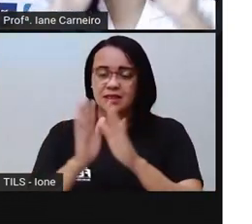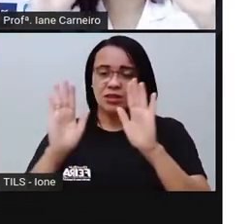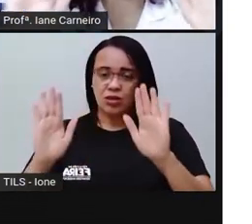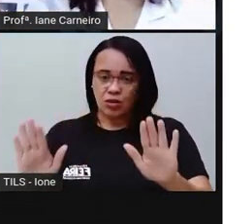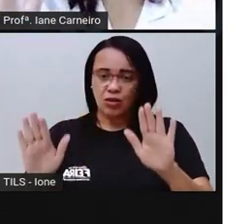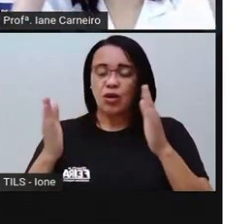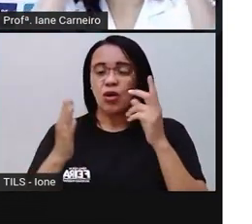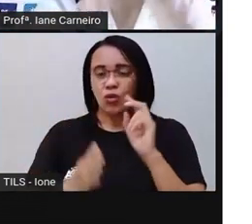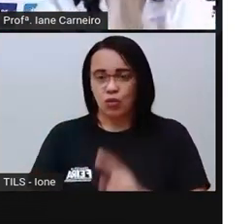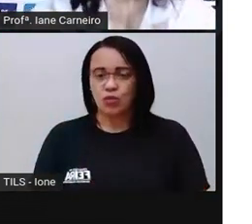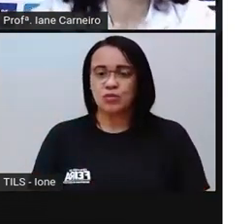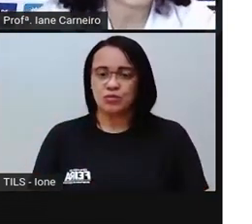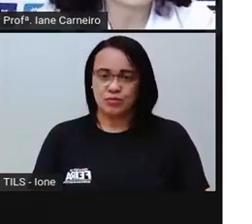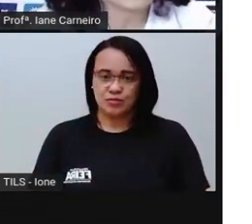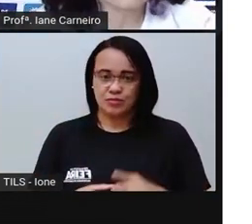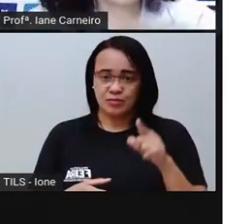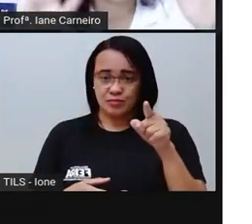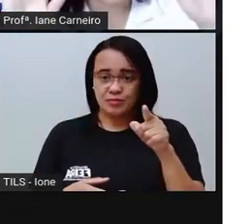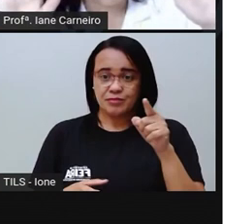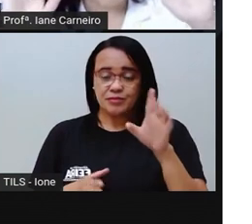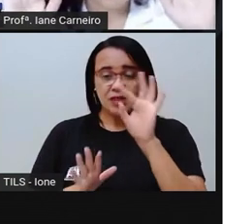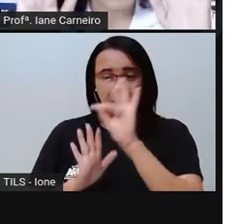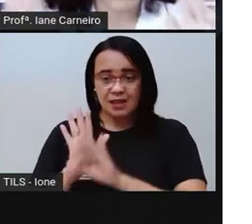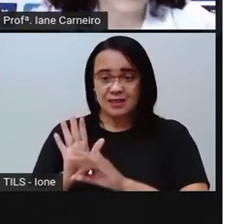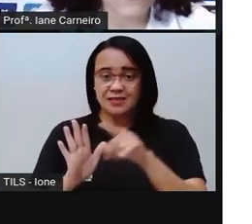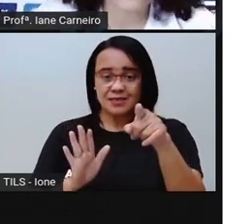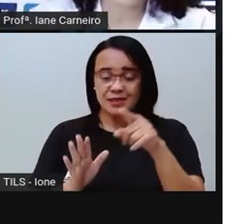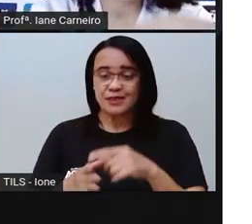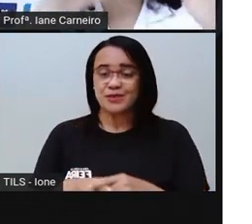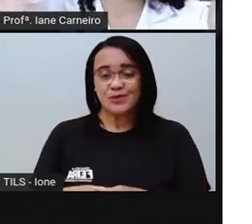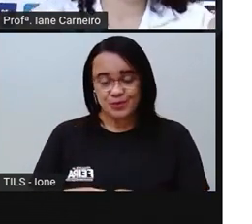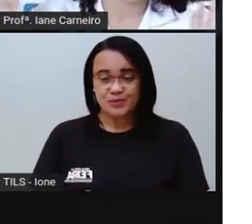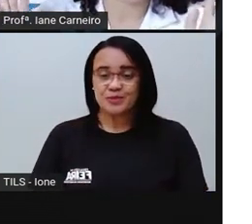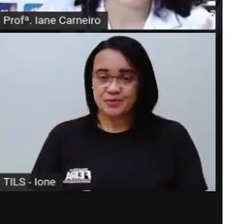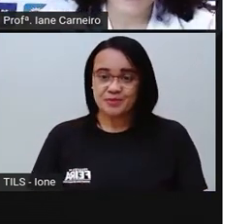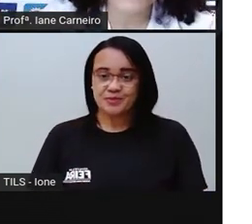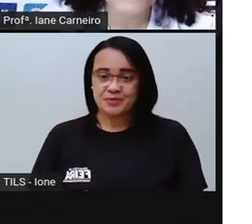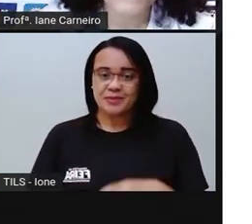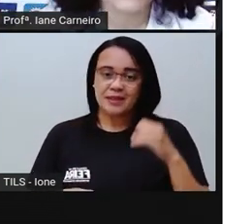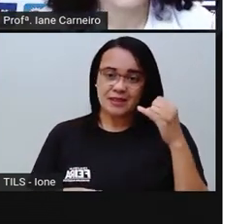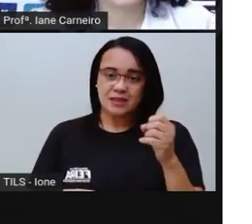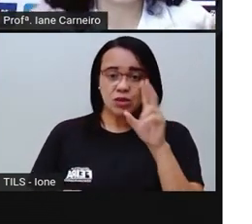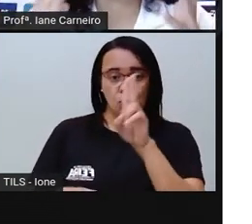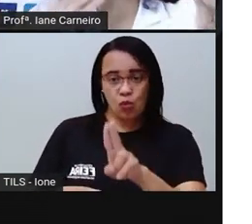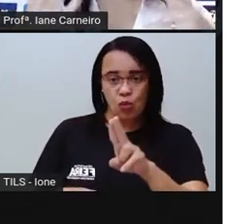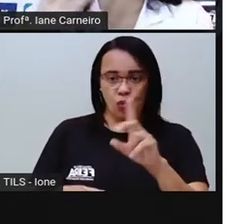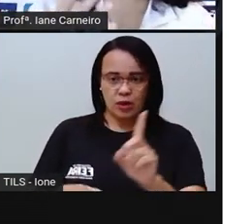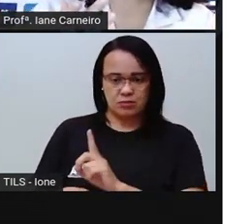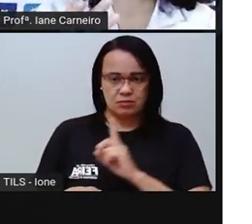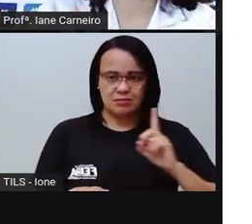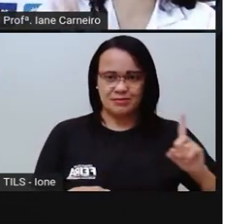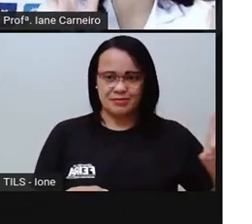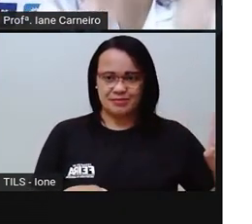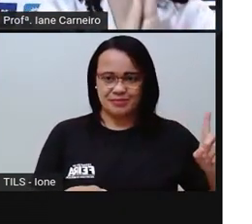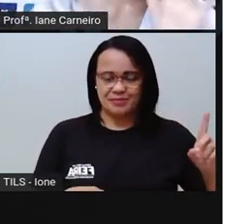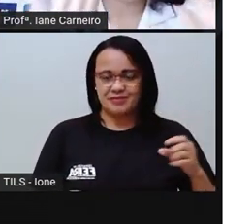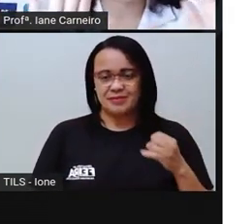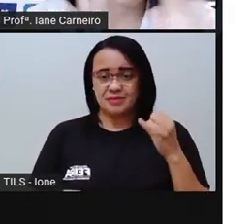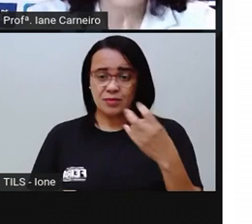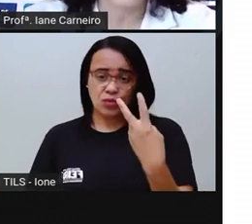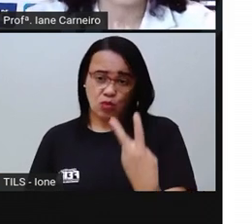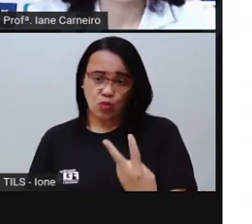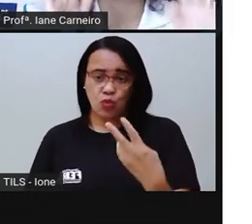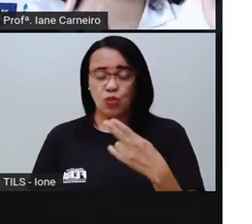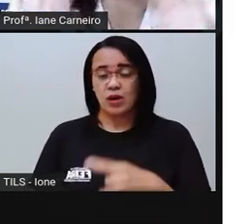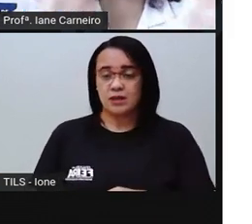I, O, U. E aí, na mão de quem parar a letra U, a pessoa sai, tá certo? Se você brincar com duas pessoas, não tem essa